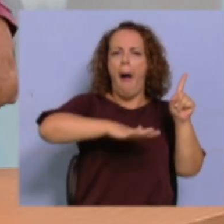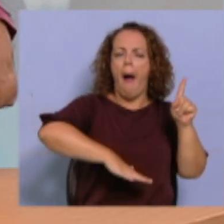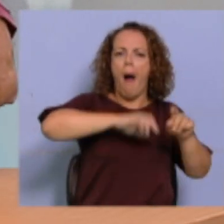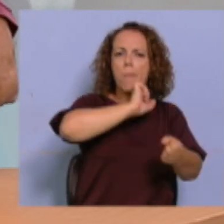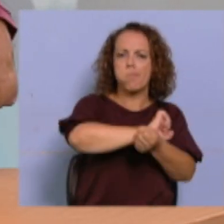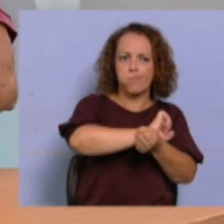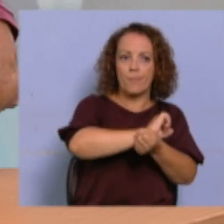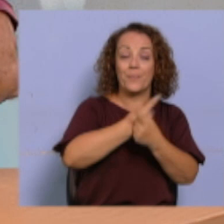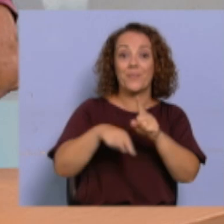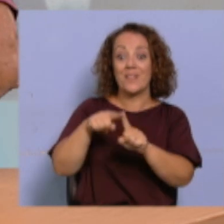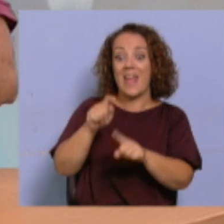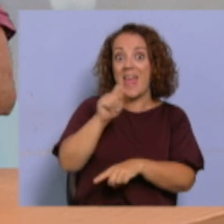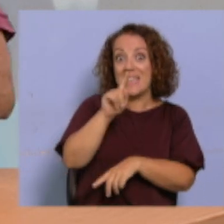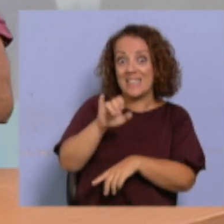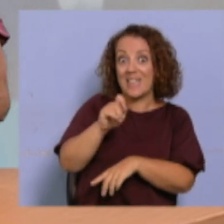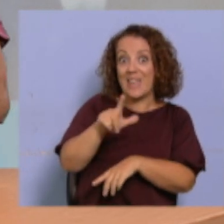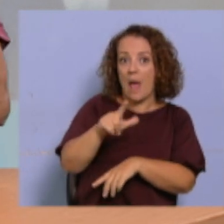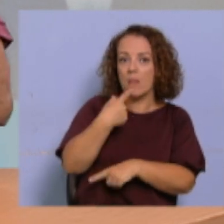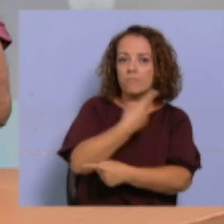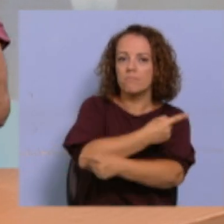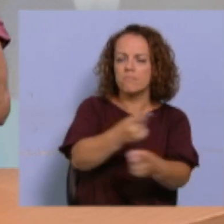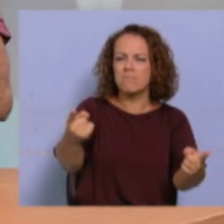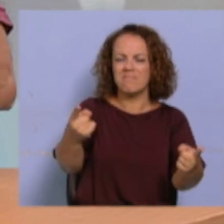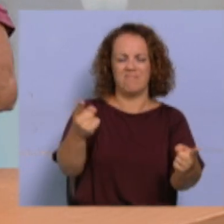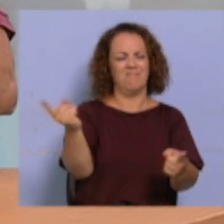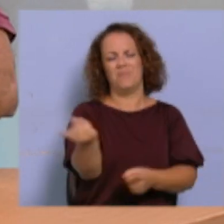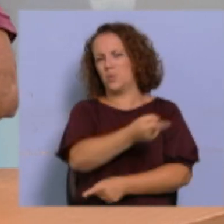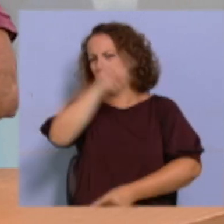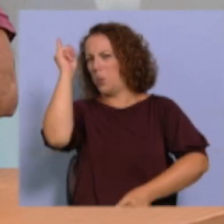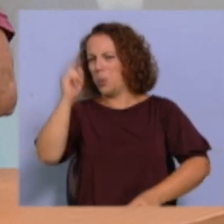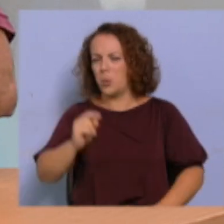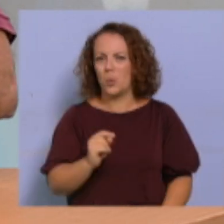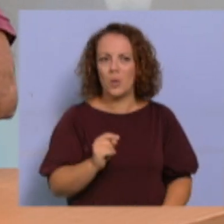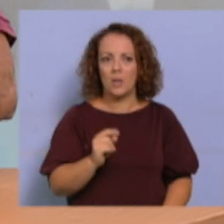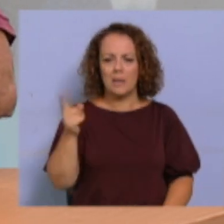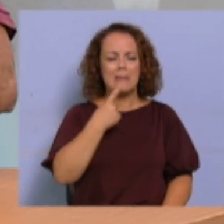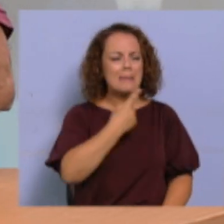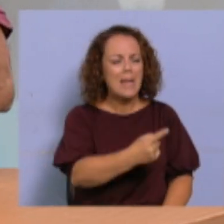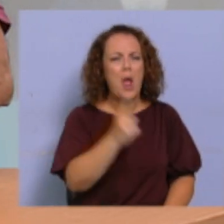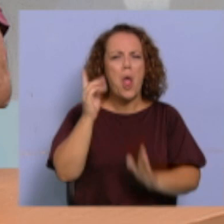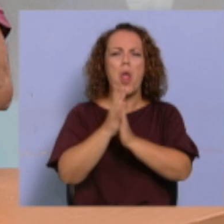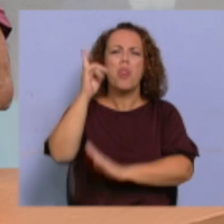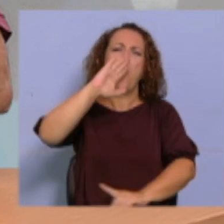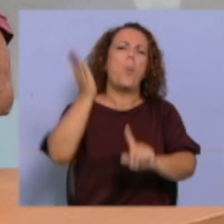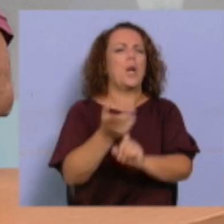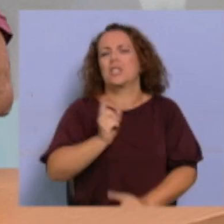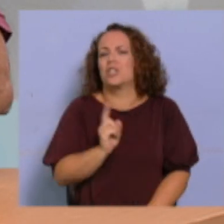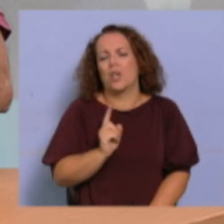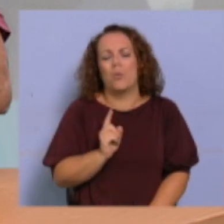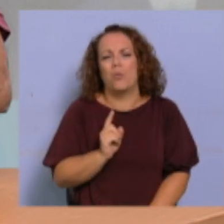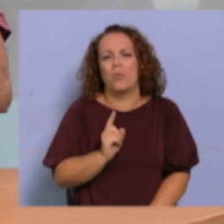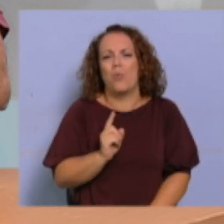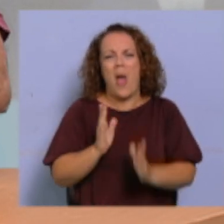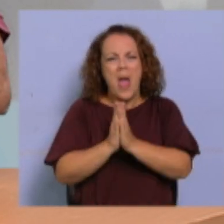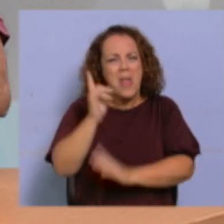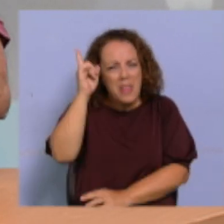Ezequiel é o profeta que corta com esta mentalidade. Que Deus não castiga. E depois Deus não